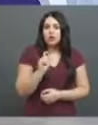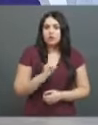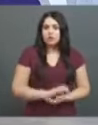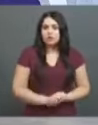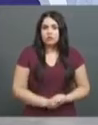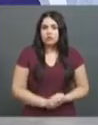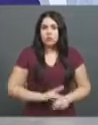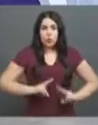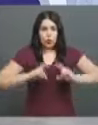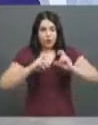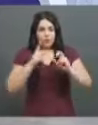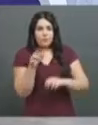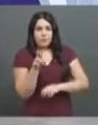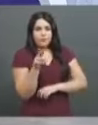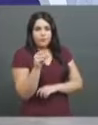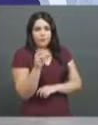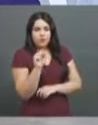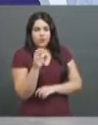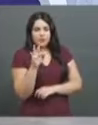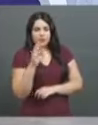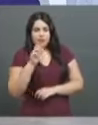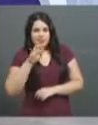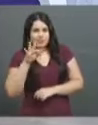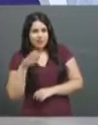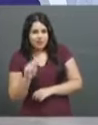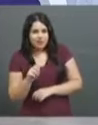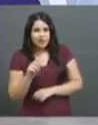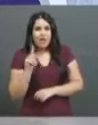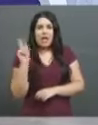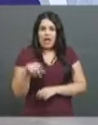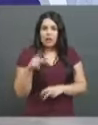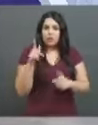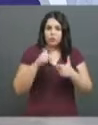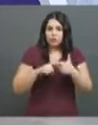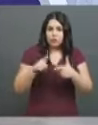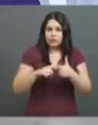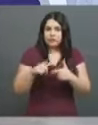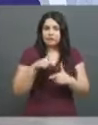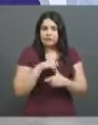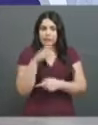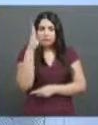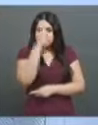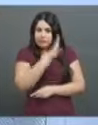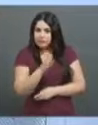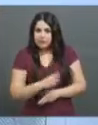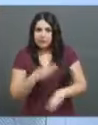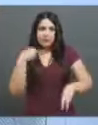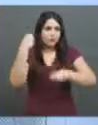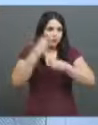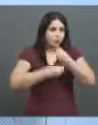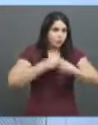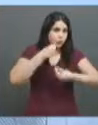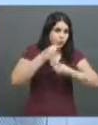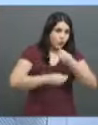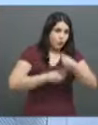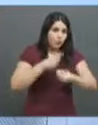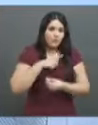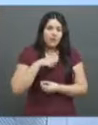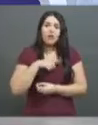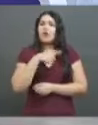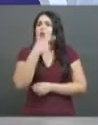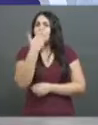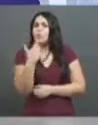do câncer de próstata. Ele realmente é um problema que afeta os brasileiros? Como que está essa questão e se tem outra